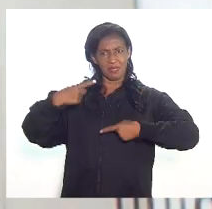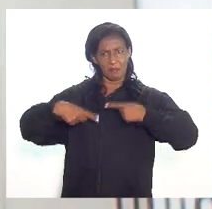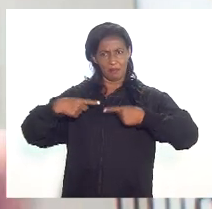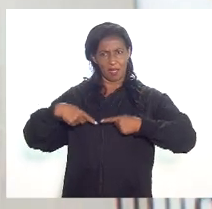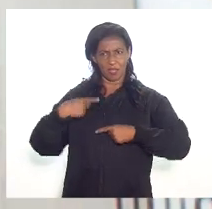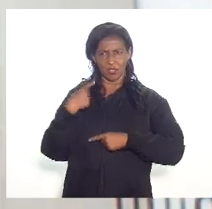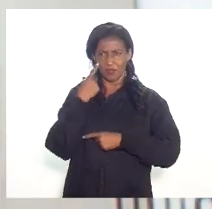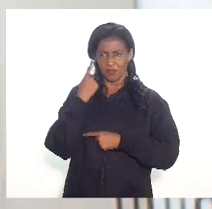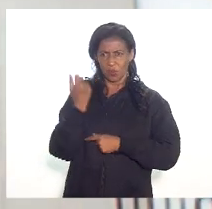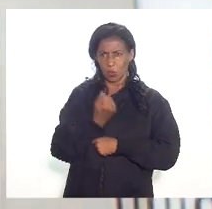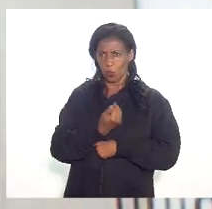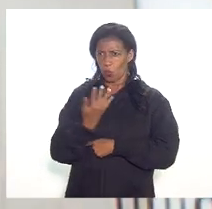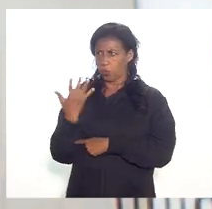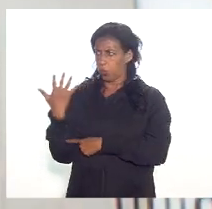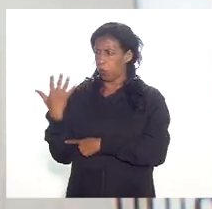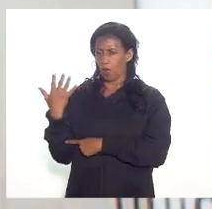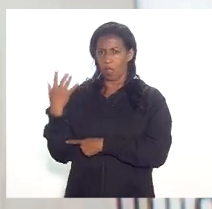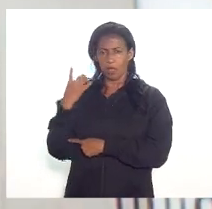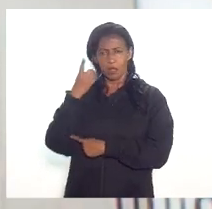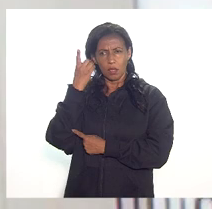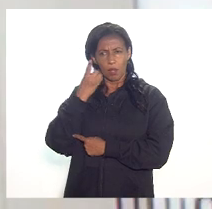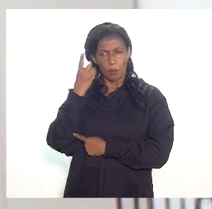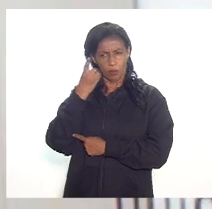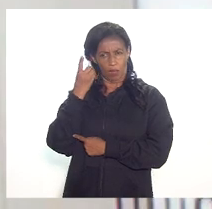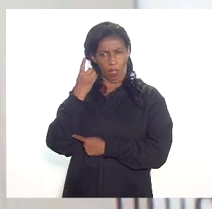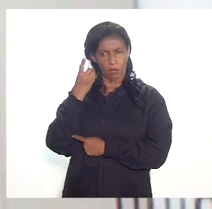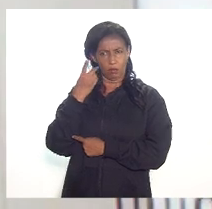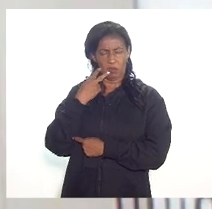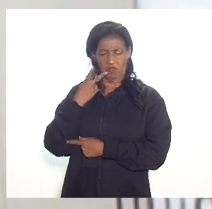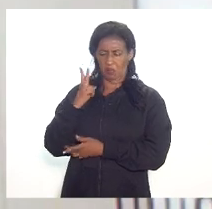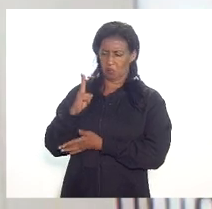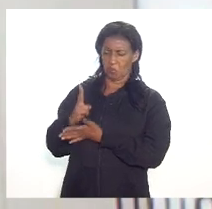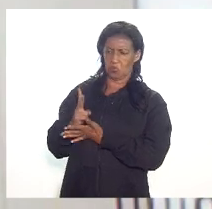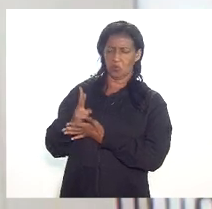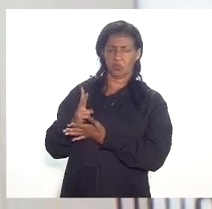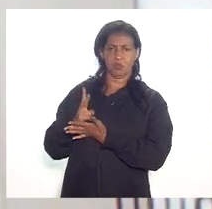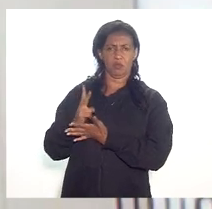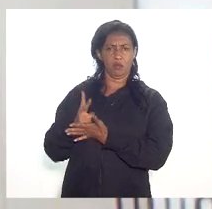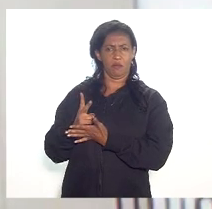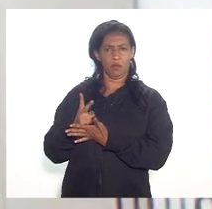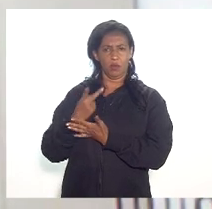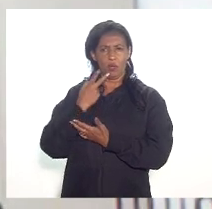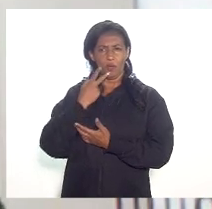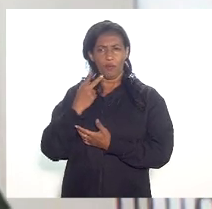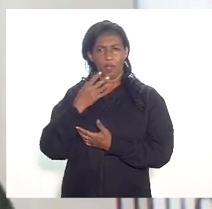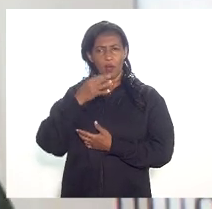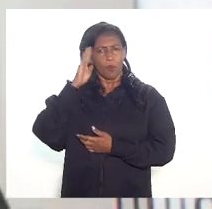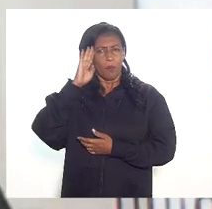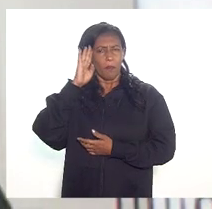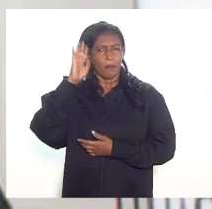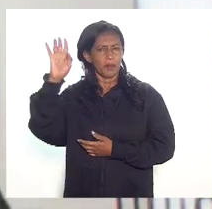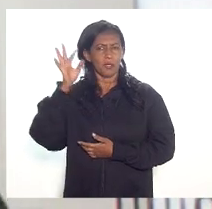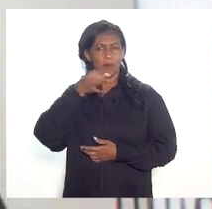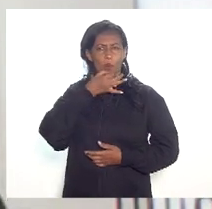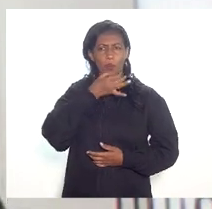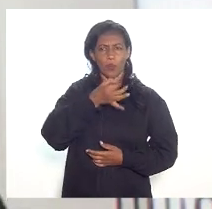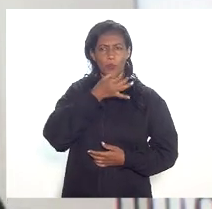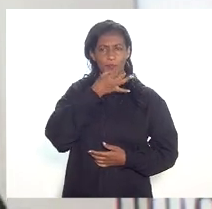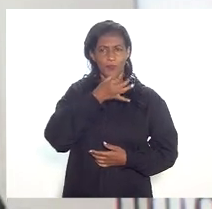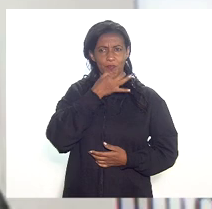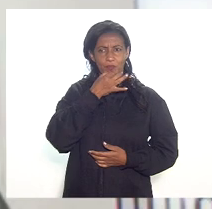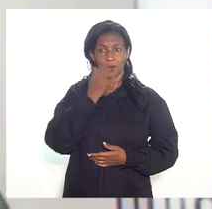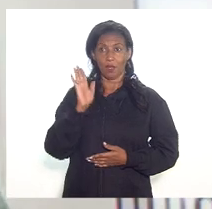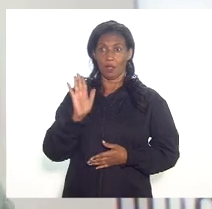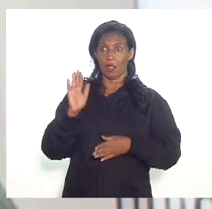deputados que me antecederam e se dizem conservadores usaram como principal argumento para sustentar suas posições na